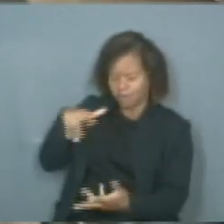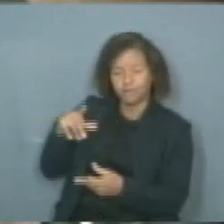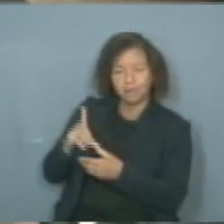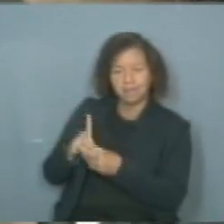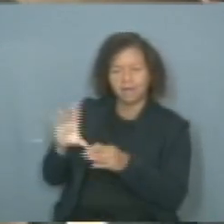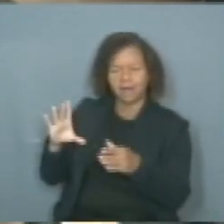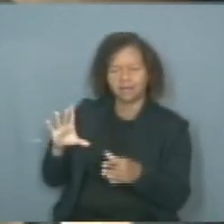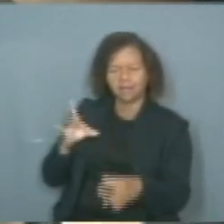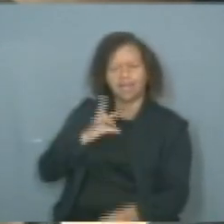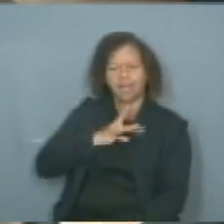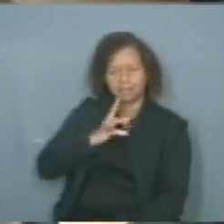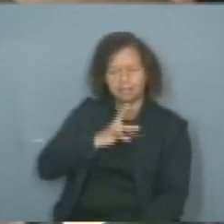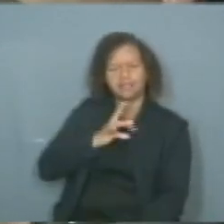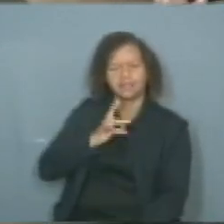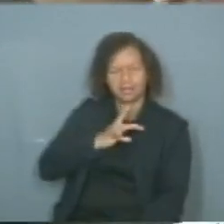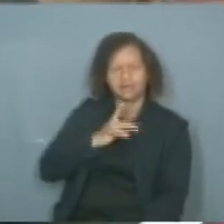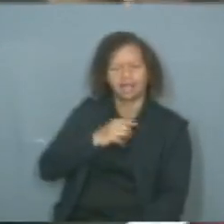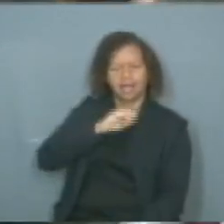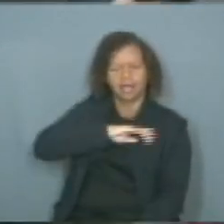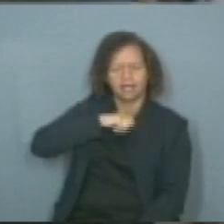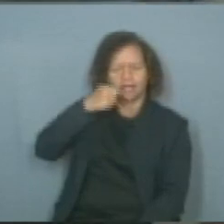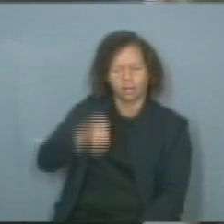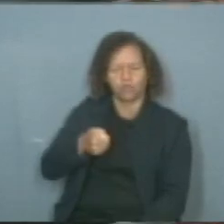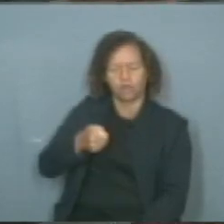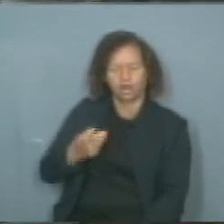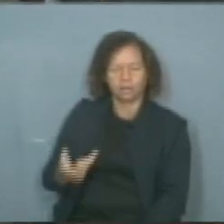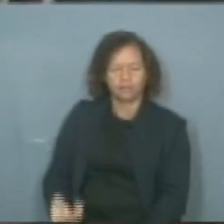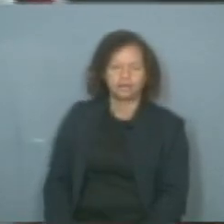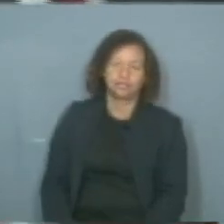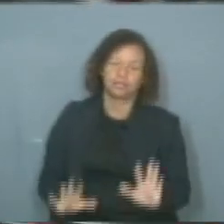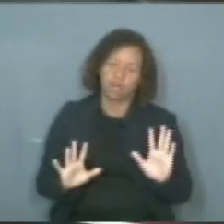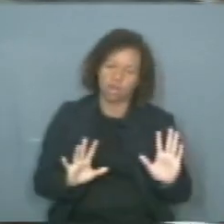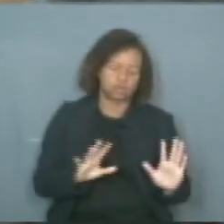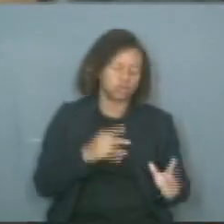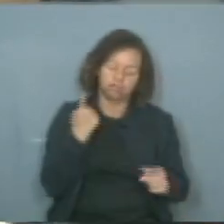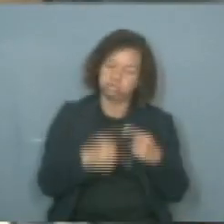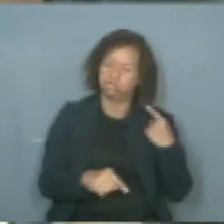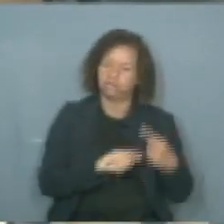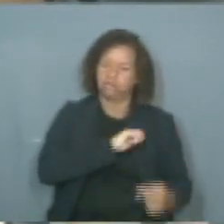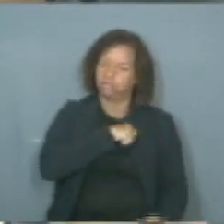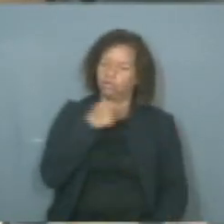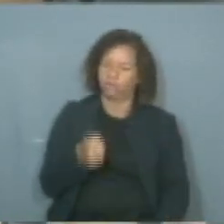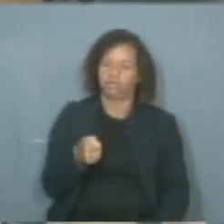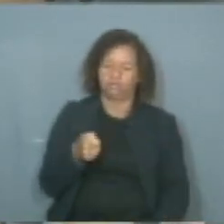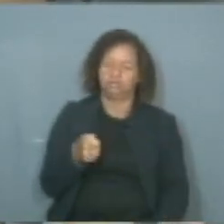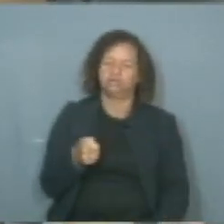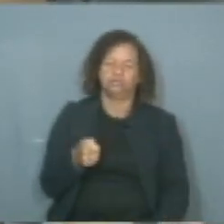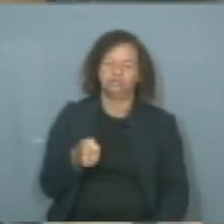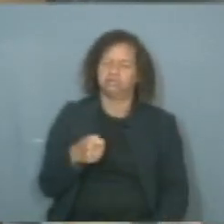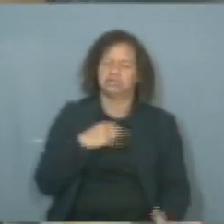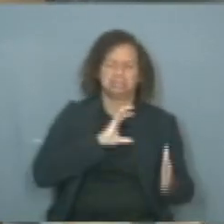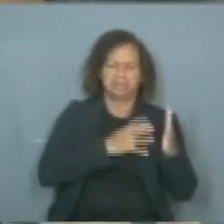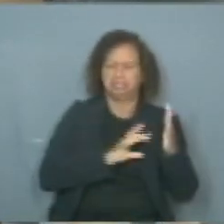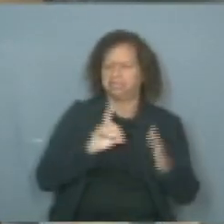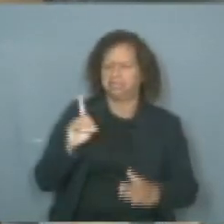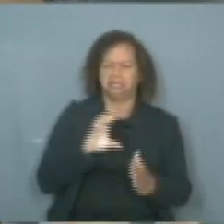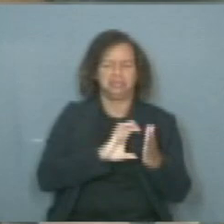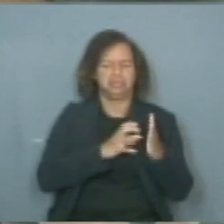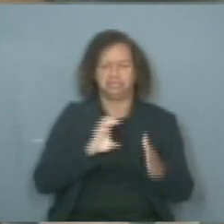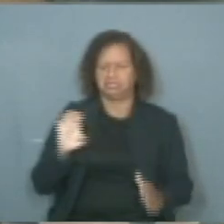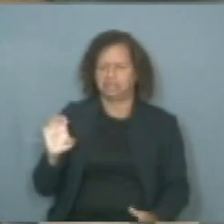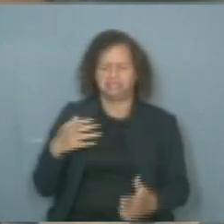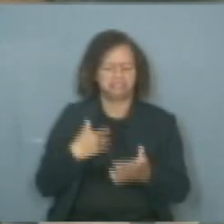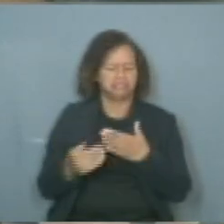tem medo da ditadura. Vereador, eu sou contra a ditadura. Seja de direita, de esquerda, ou de